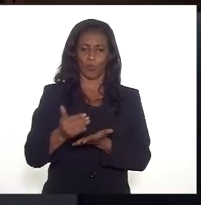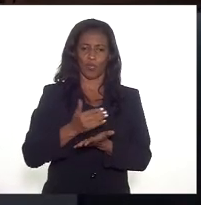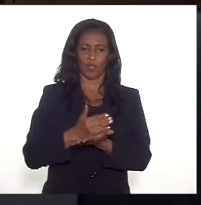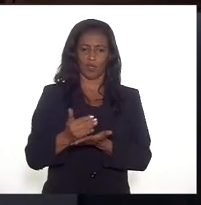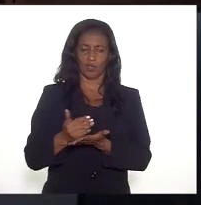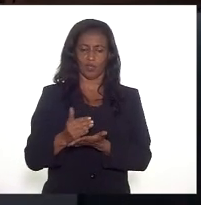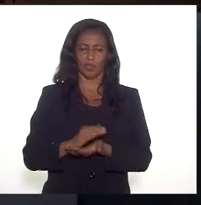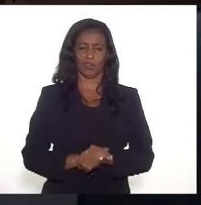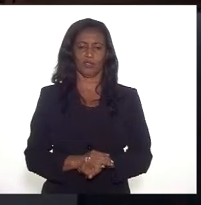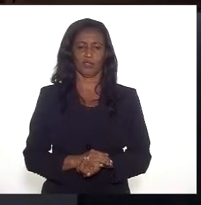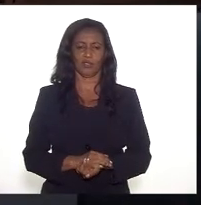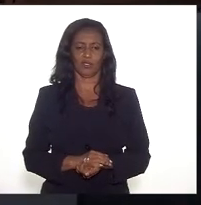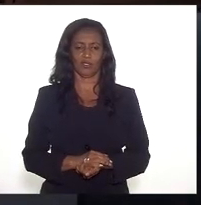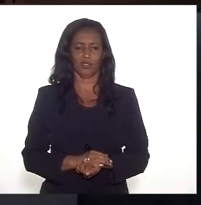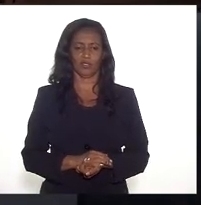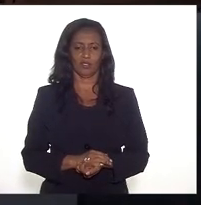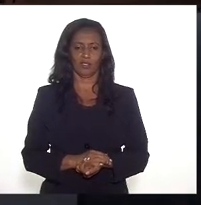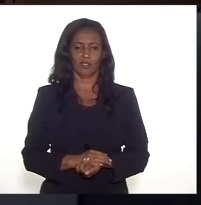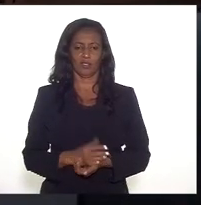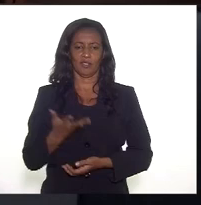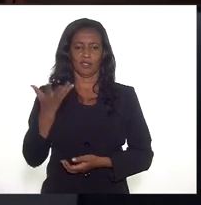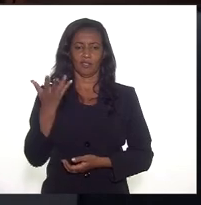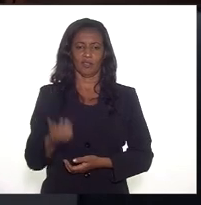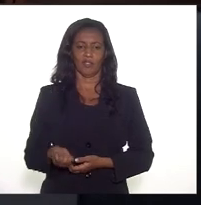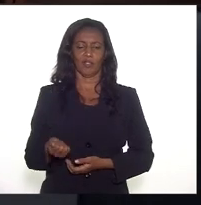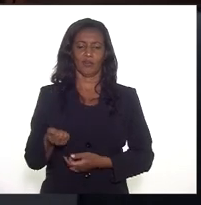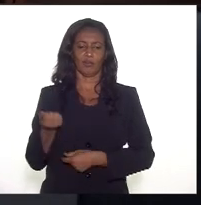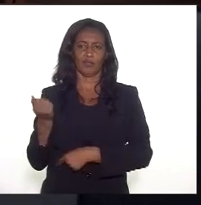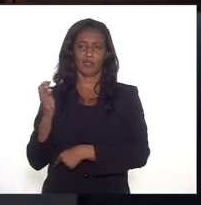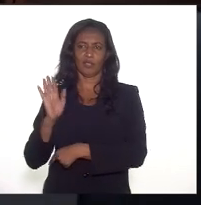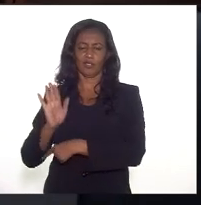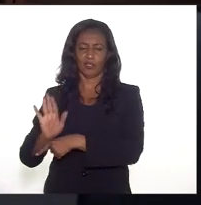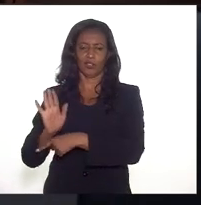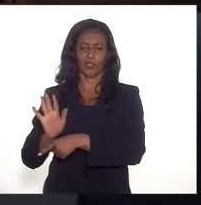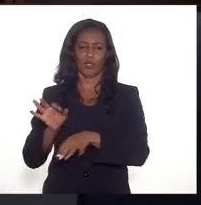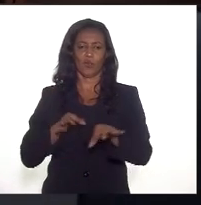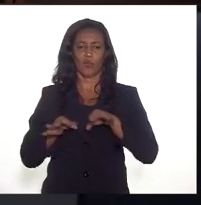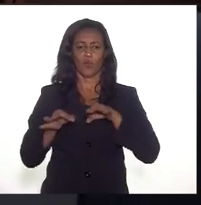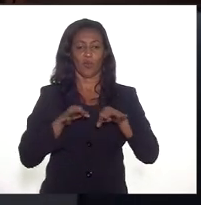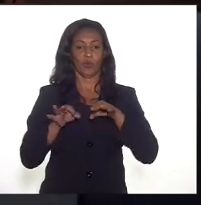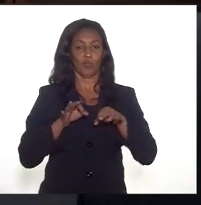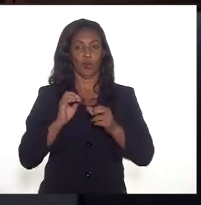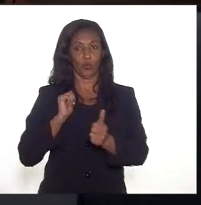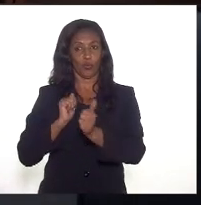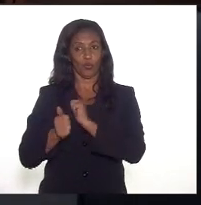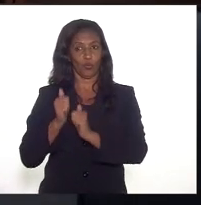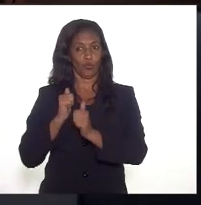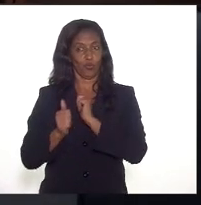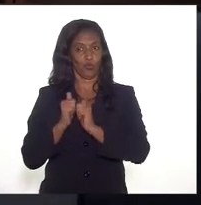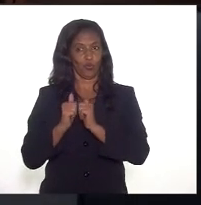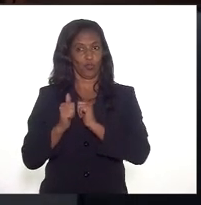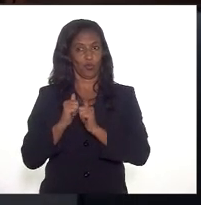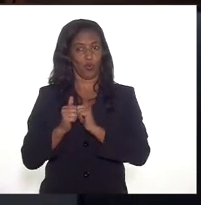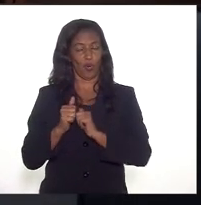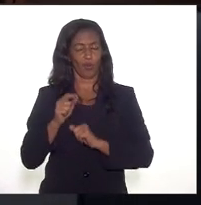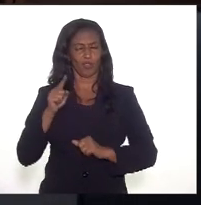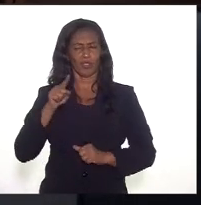uma... Vamos ajudar um projeto de futebol lá da Zona